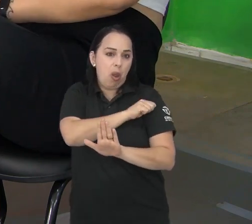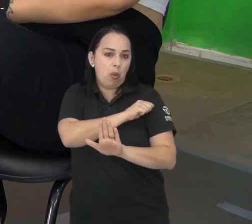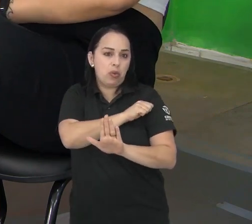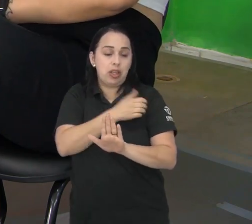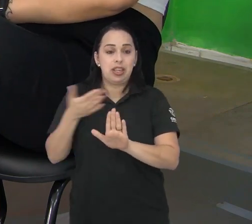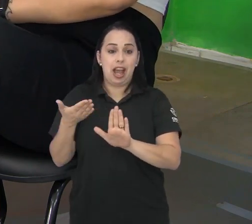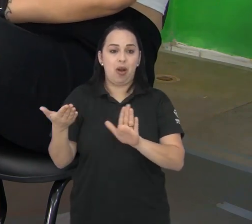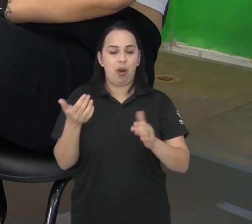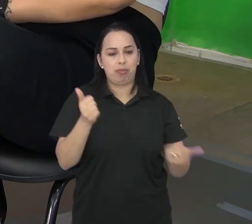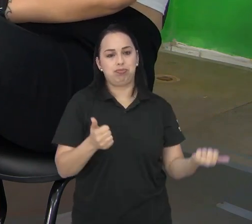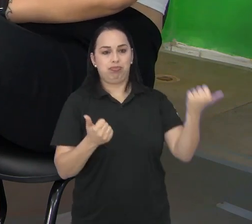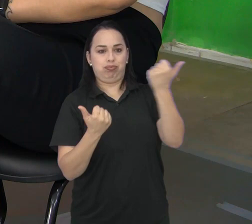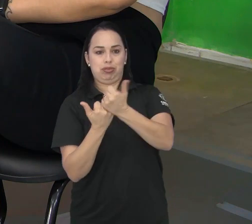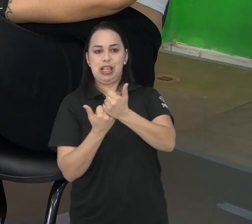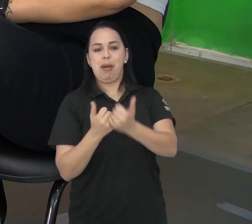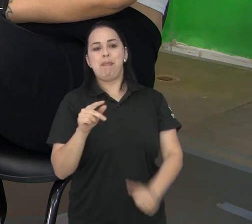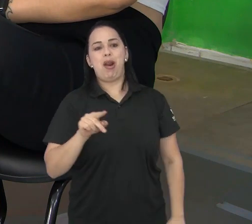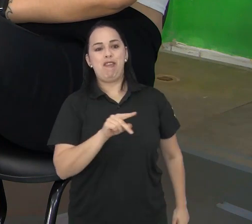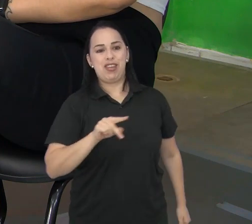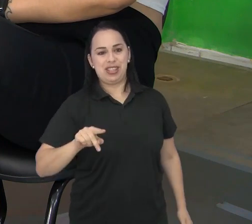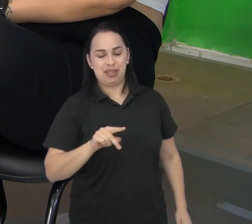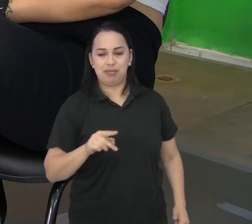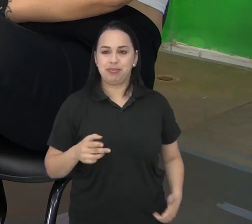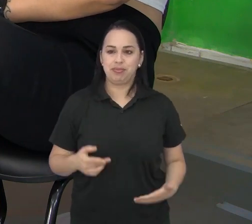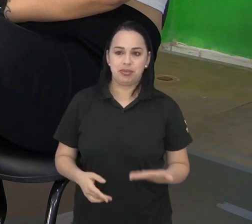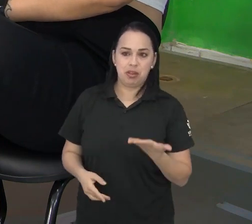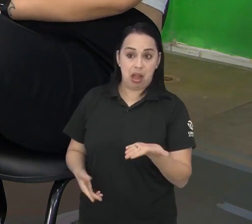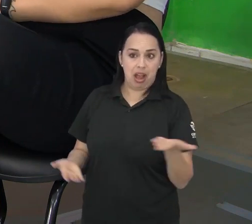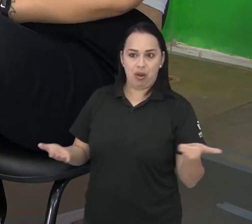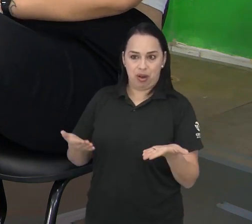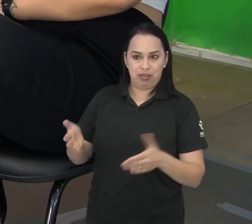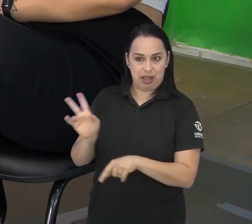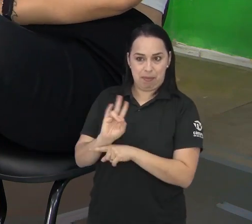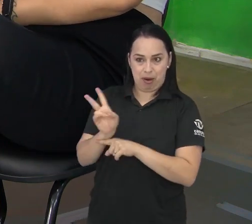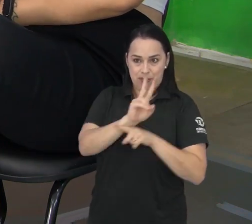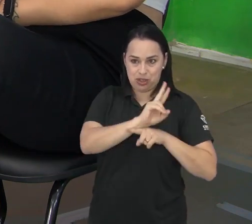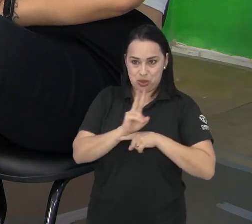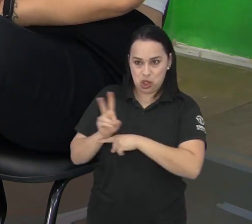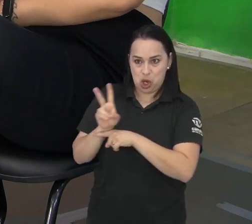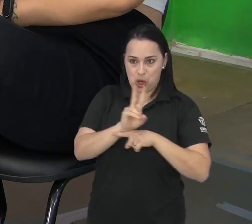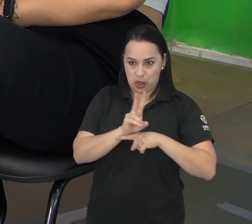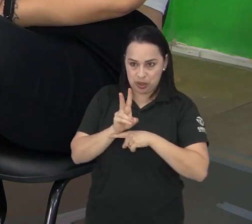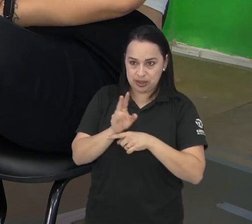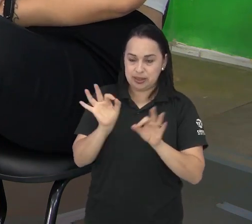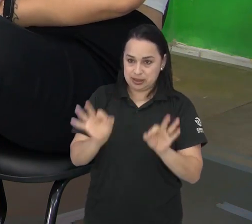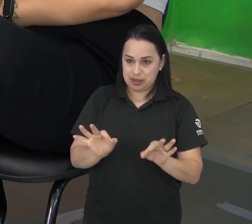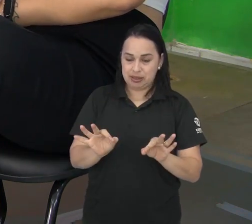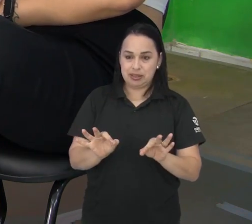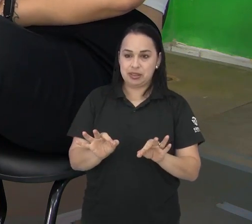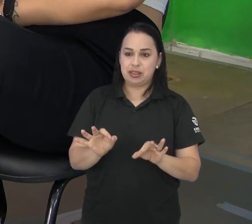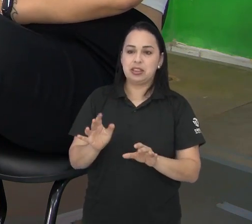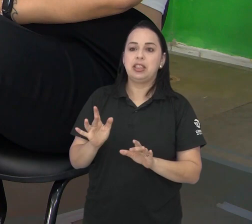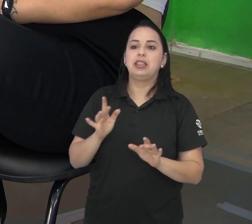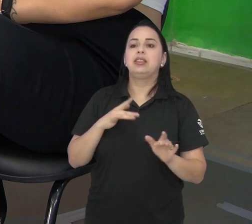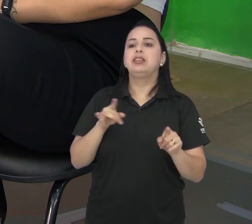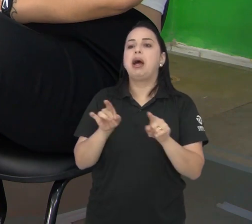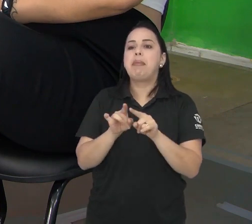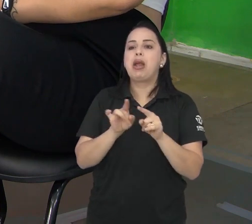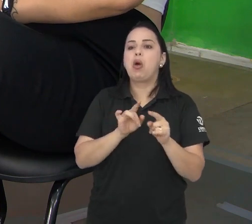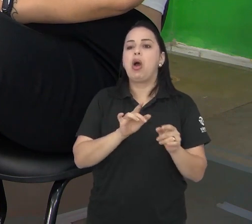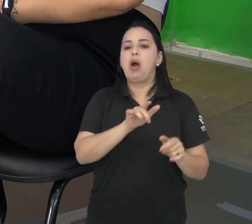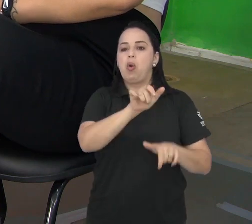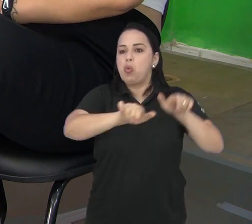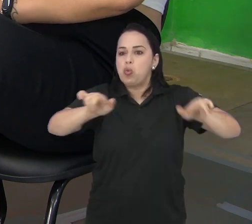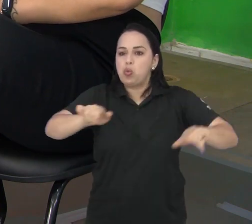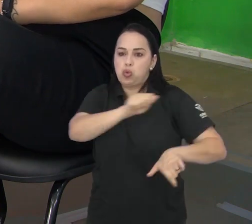também, agora sendo um profissional, né, de música, né? Você é supervisor educacional, hoje né? Eu sou supervisor. Esse nome do cargo. Você tem